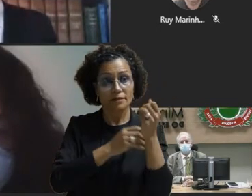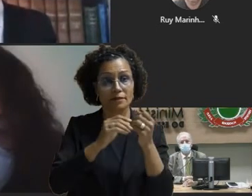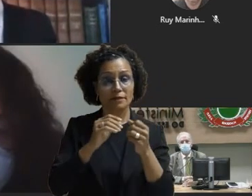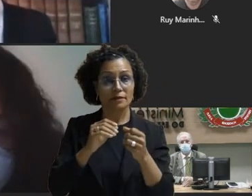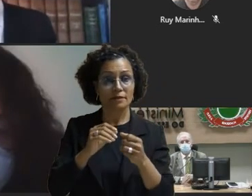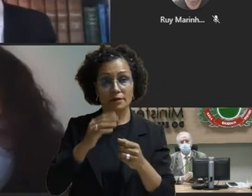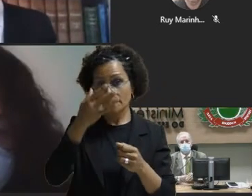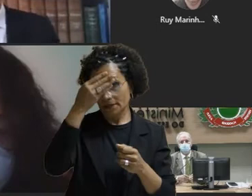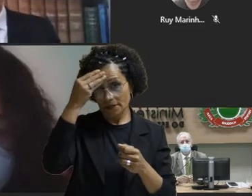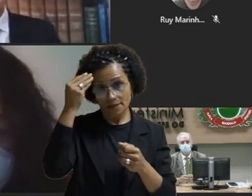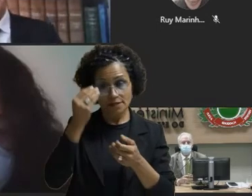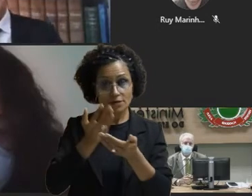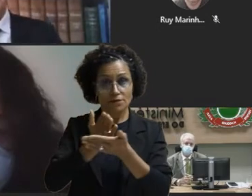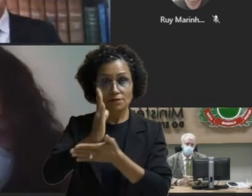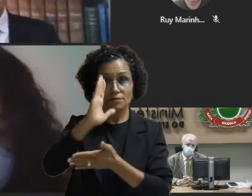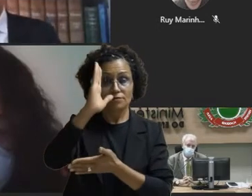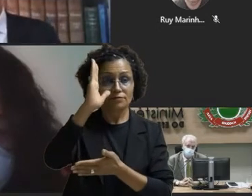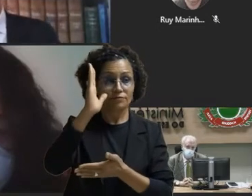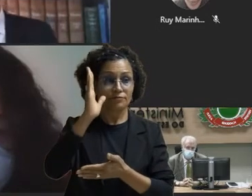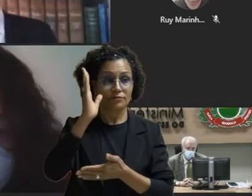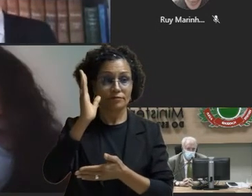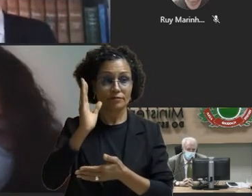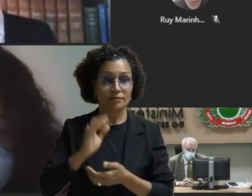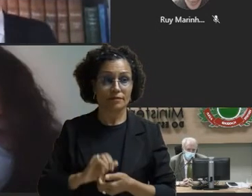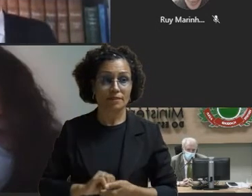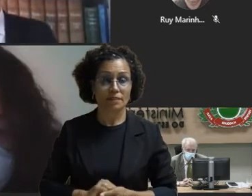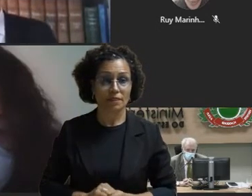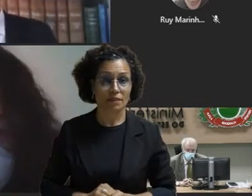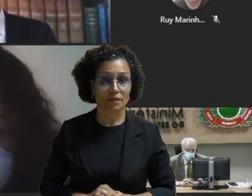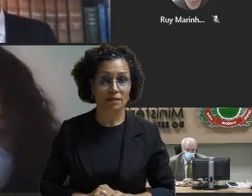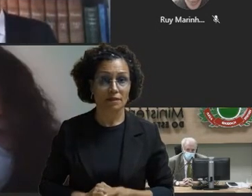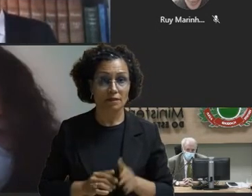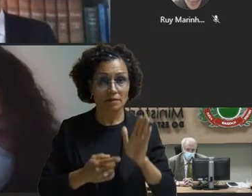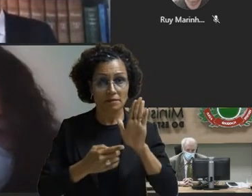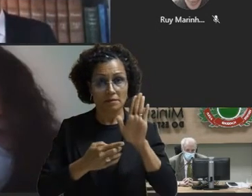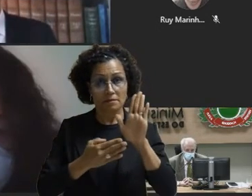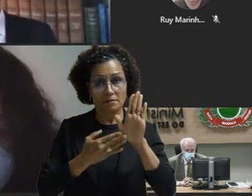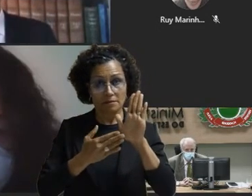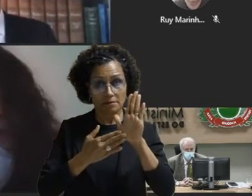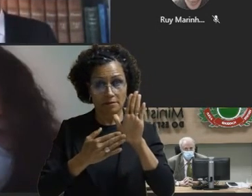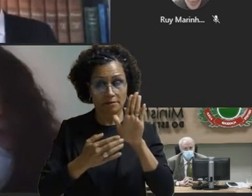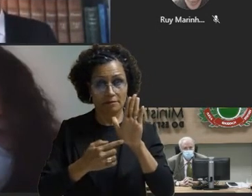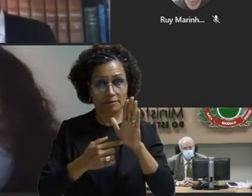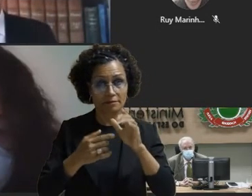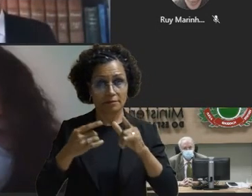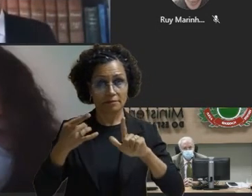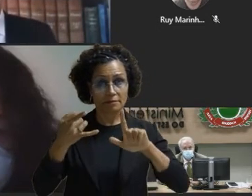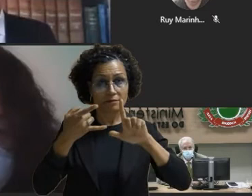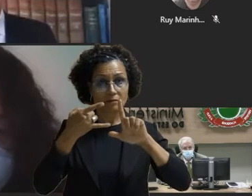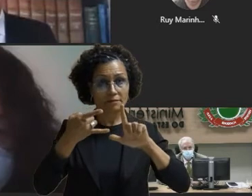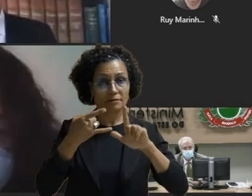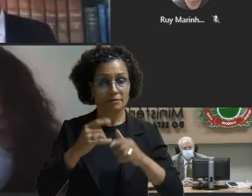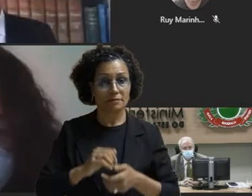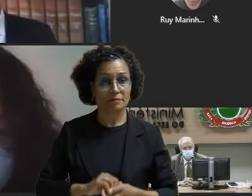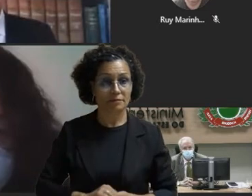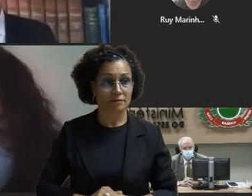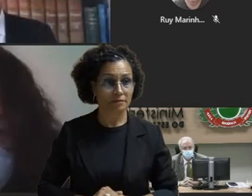Esqueci desse. Você coloca na tela para mim? Sim, Letícia, é o